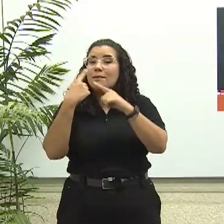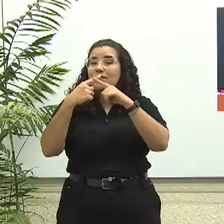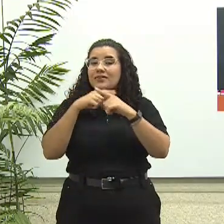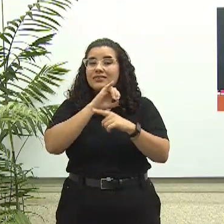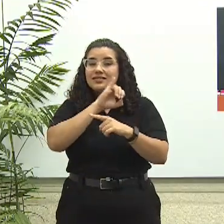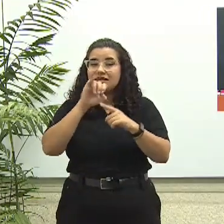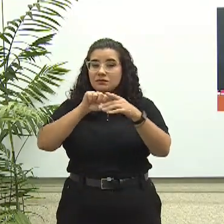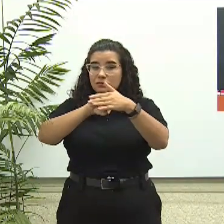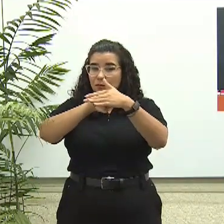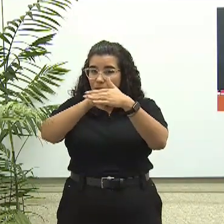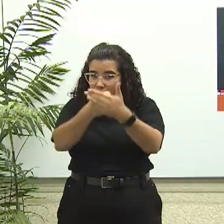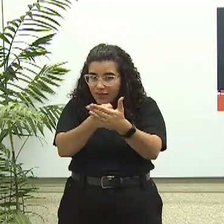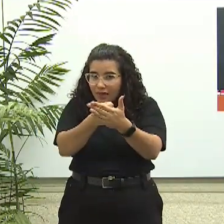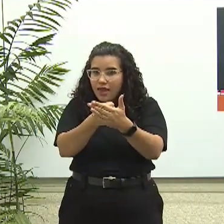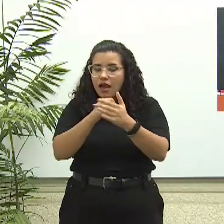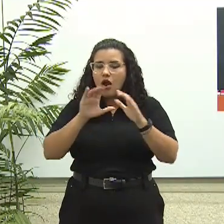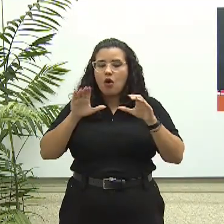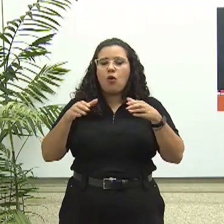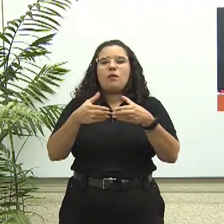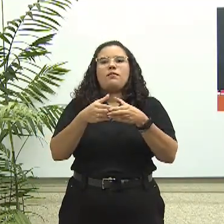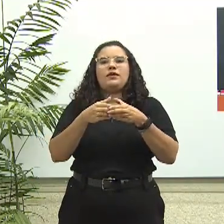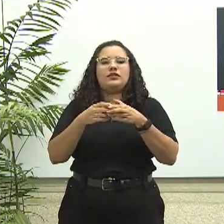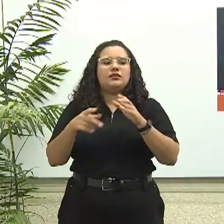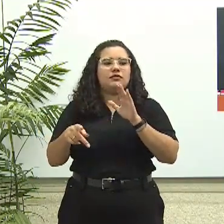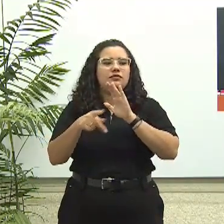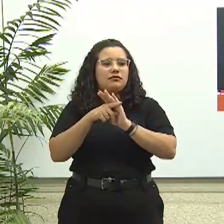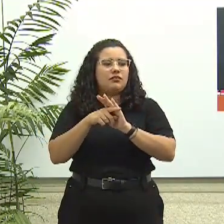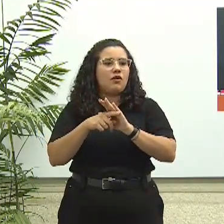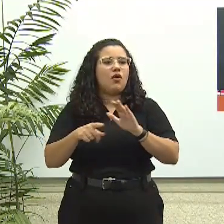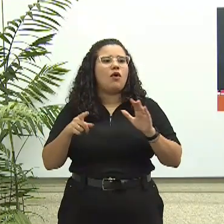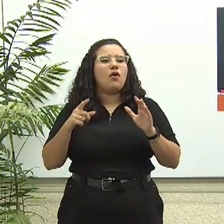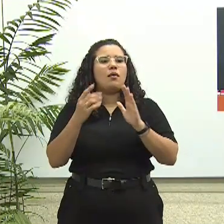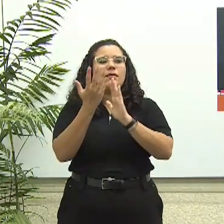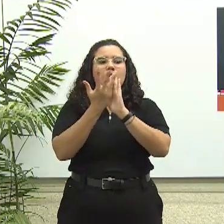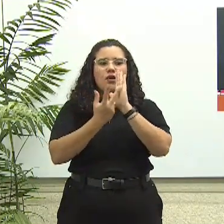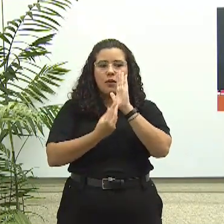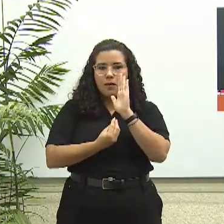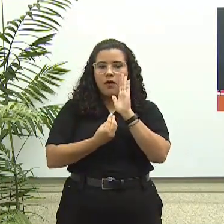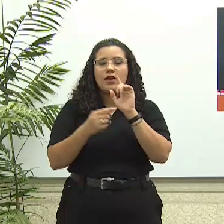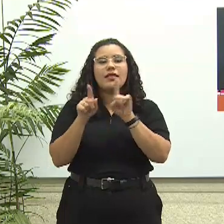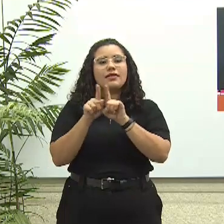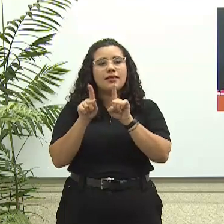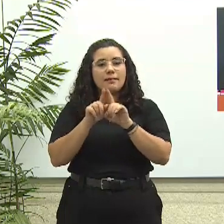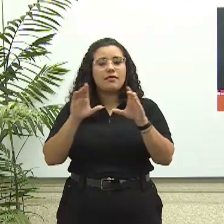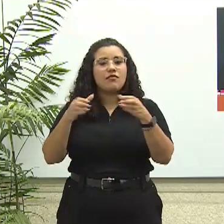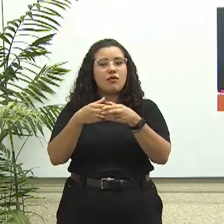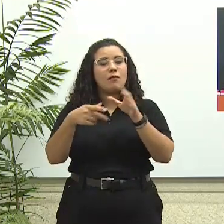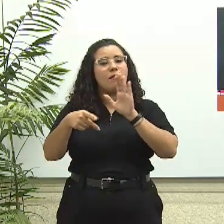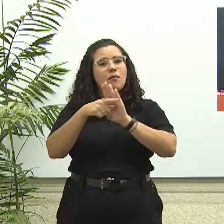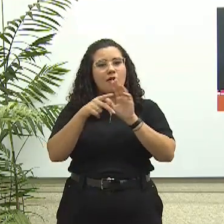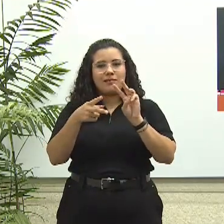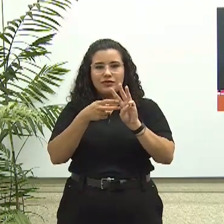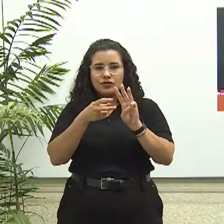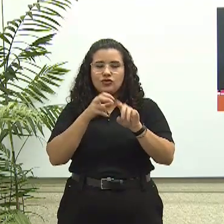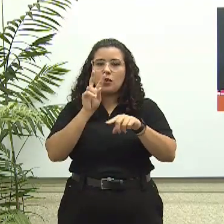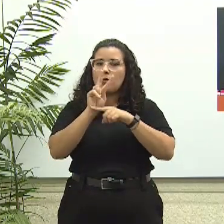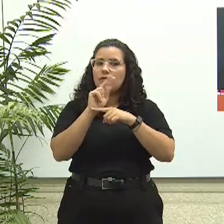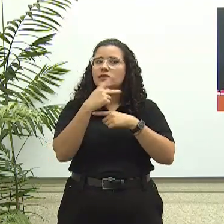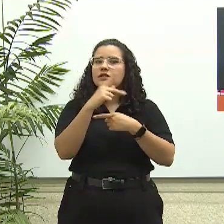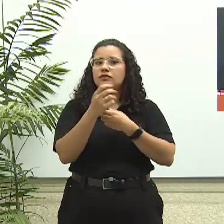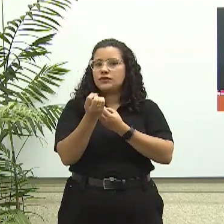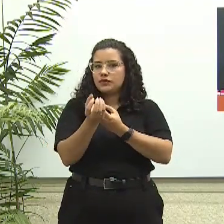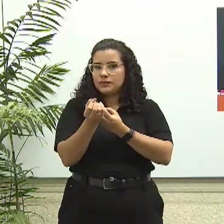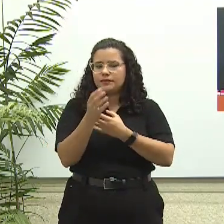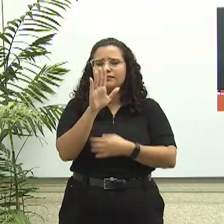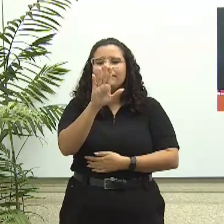bloqueiam a comunidade quilombola e a comunidade indígena de proteger os seus dados aliás eu queria dar uma